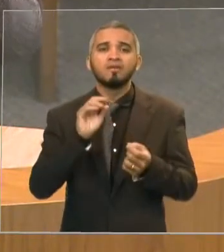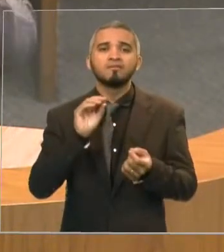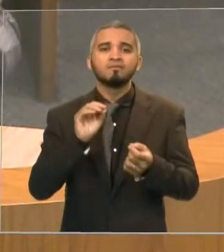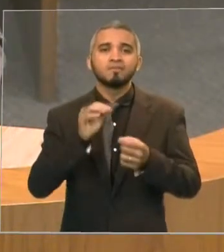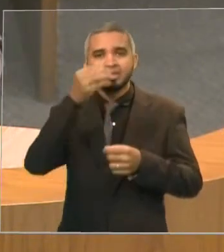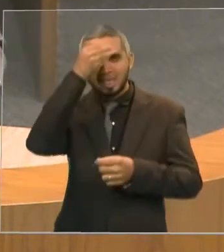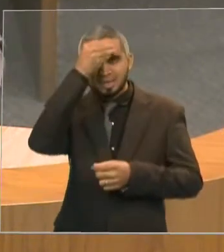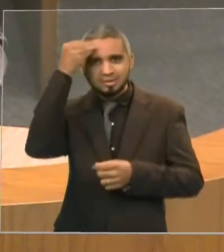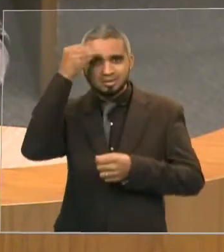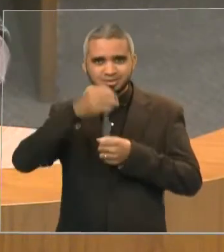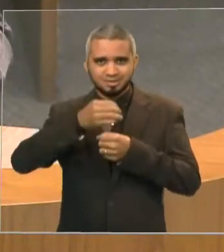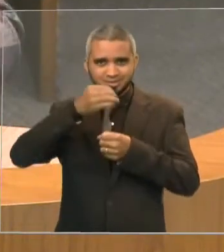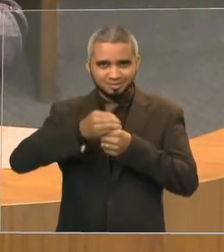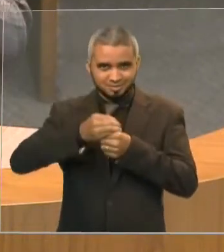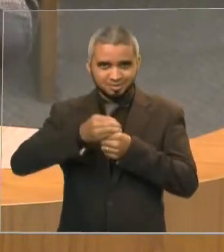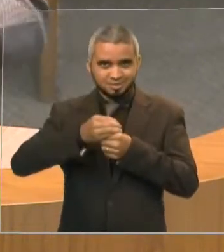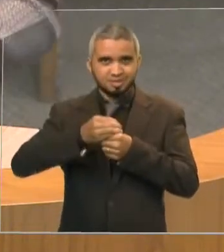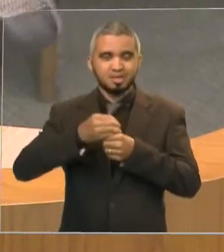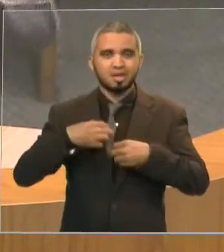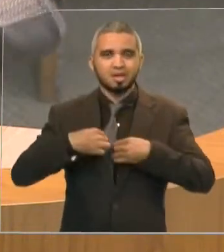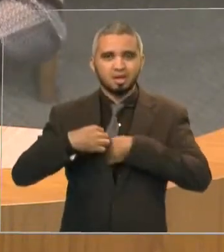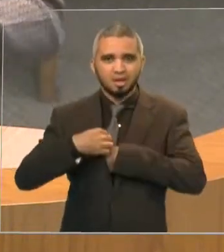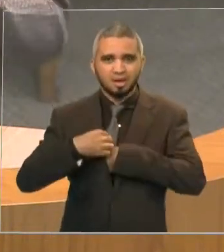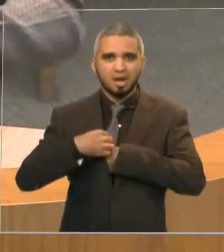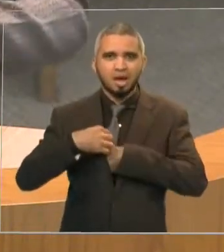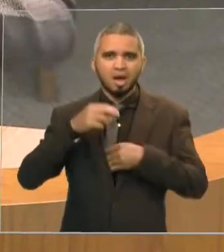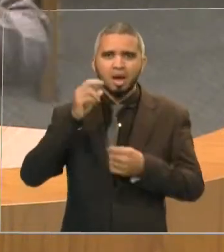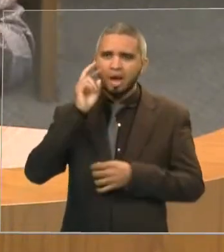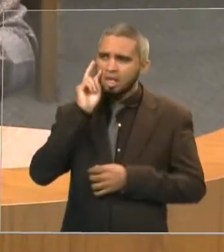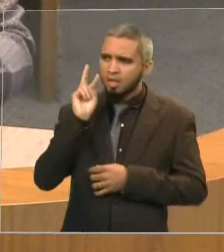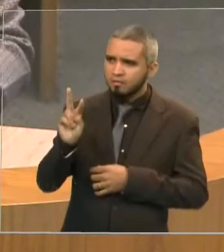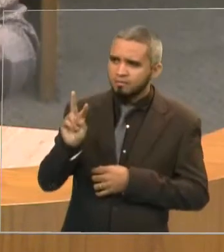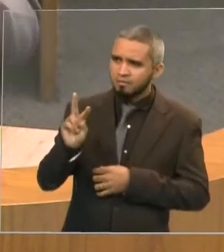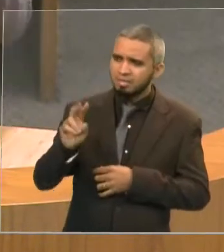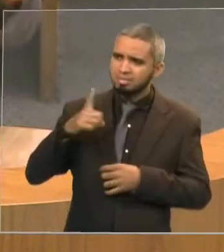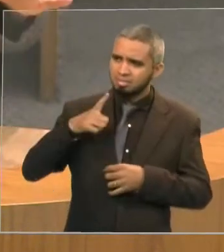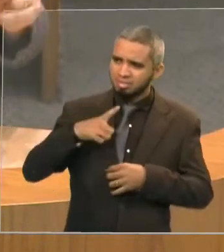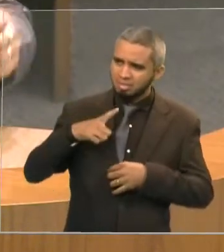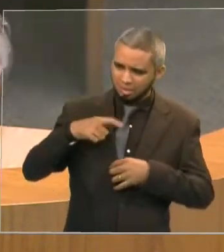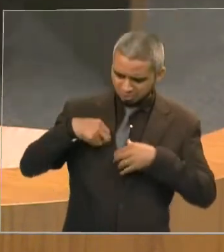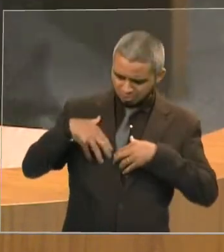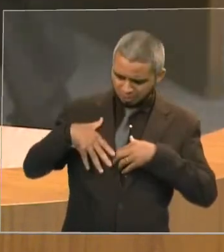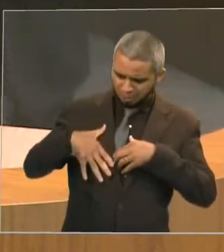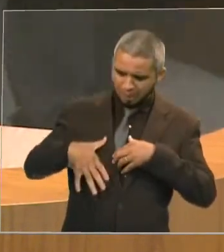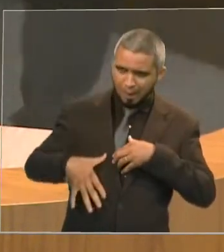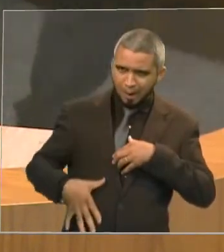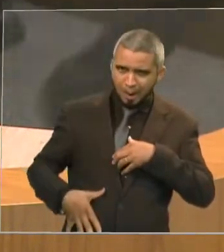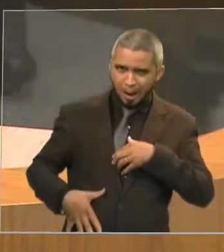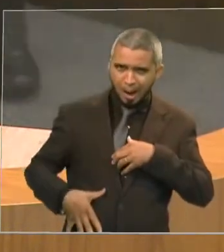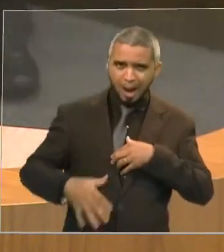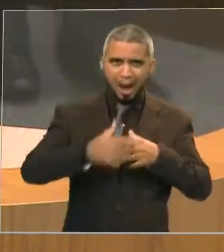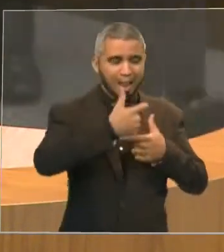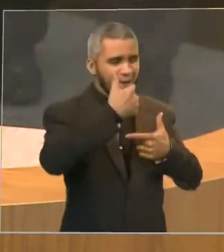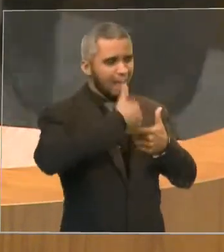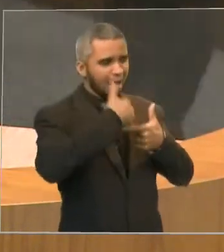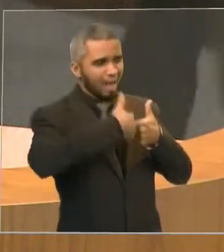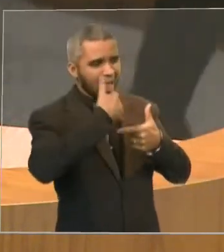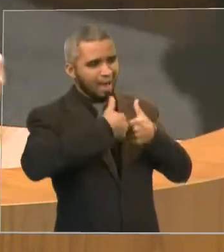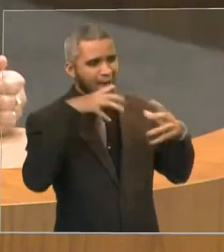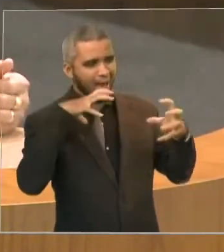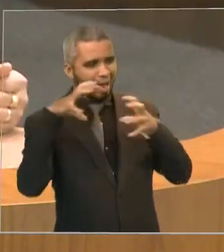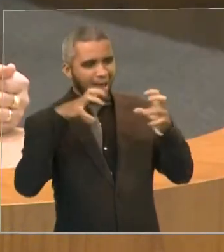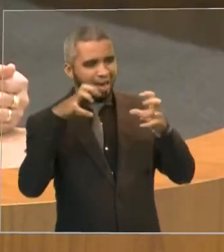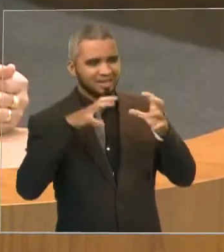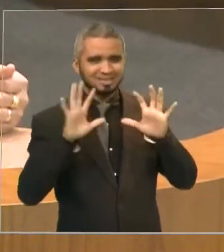de cabeça para baixo. Quando eu vi, estava pingando na roupa dele e tudo. Aí ele brigou comigo. Mas era uma figura